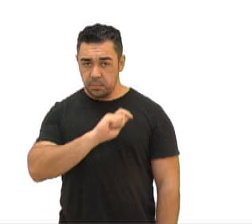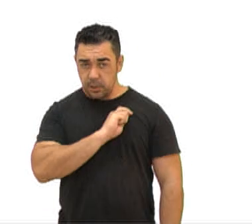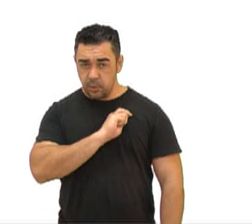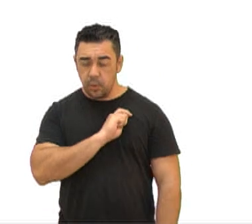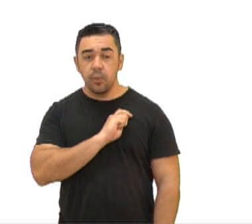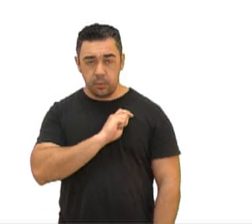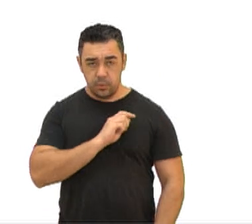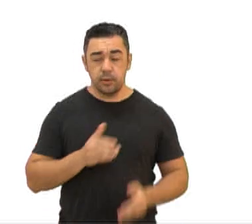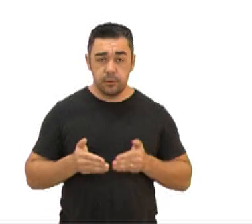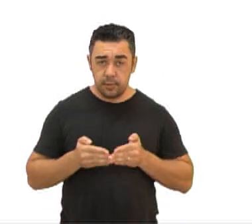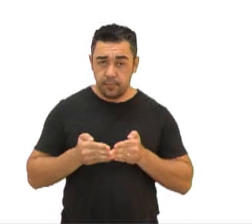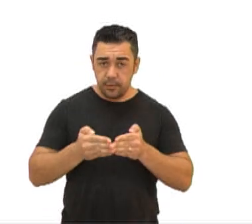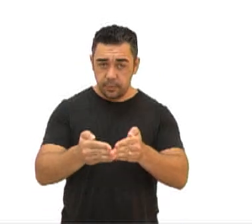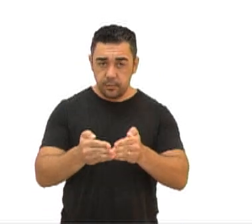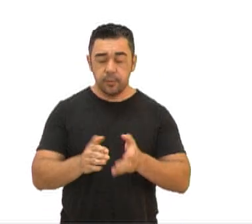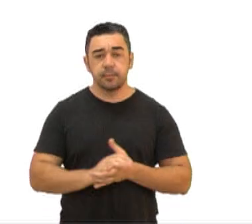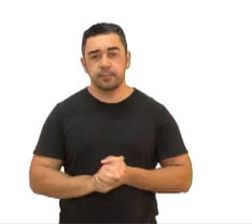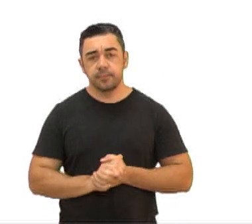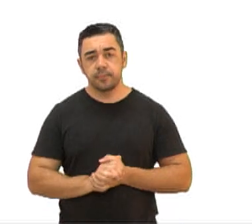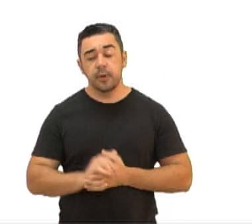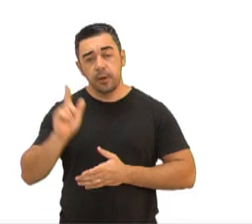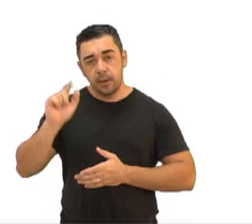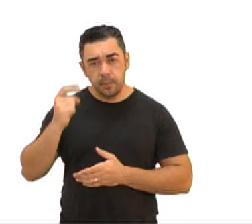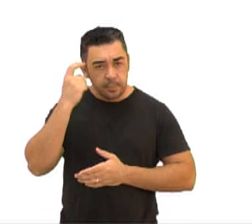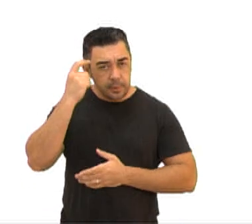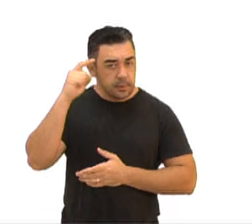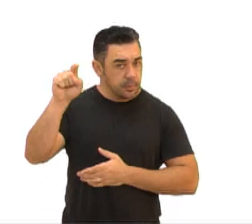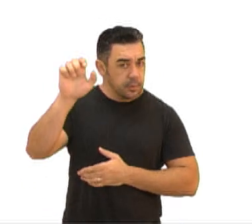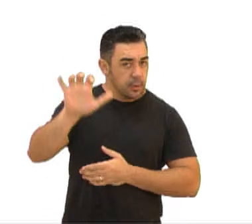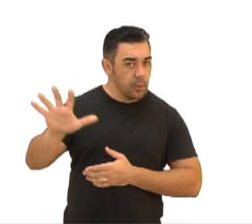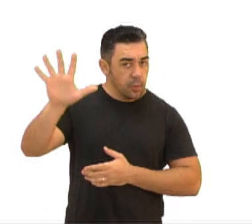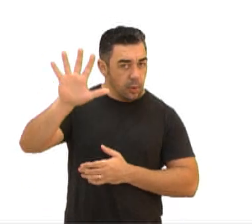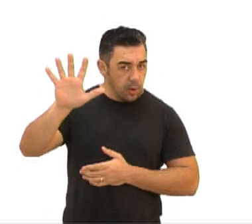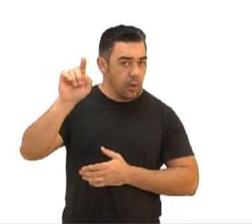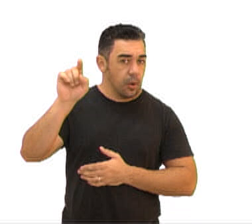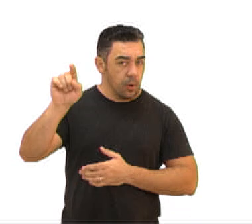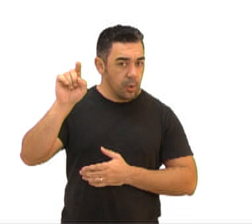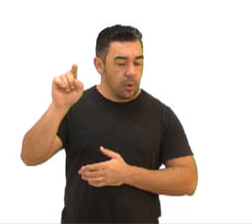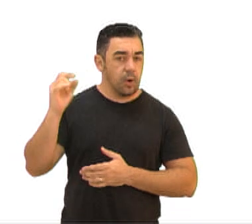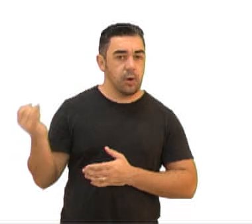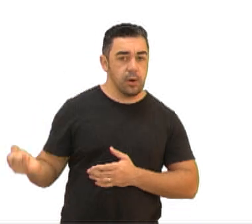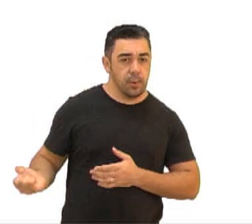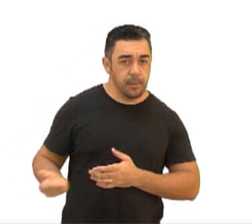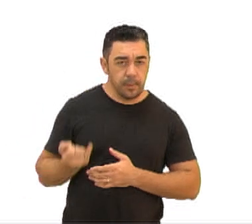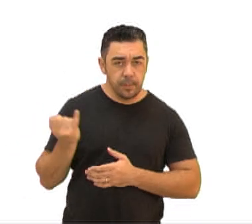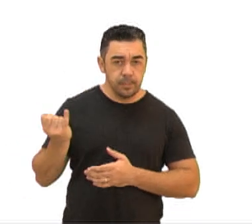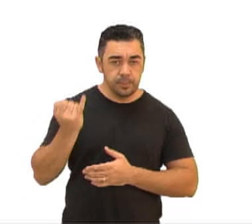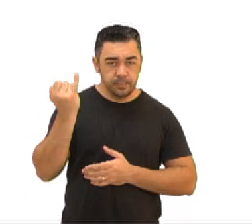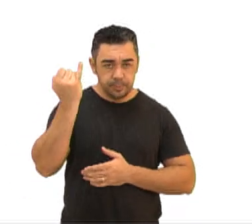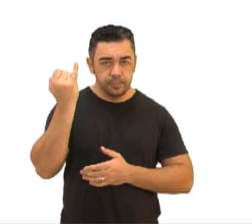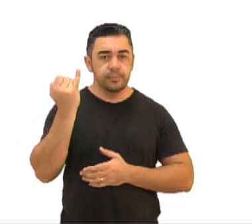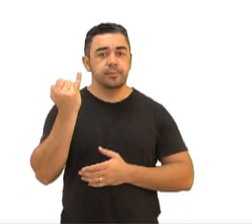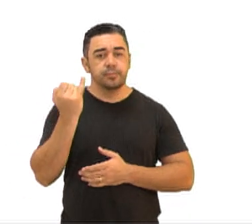Dando destaque novamente para a mentalidade europeia da época, porque isso vai ser muito importante para a gente